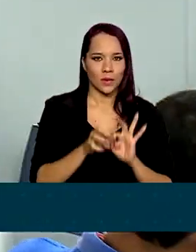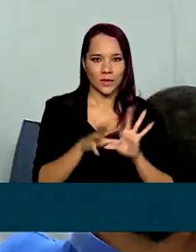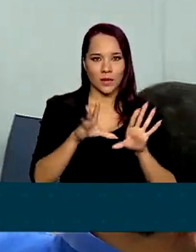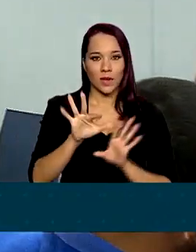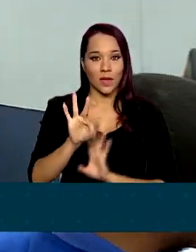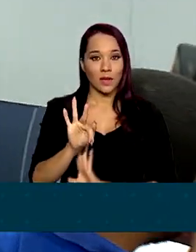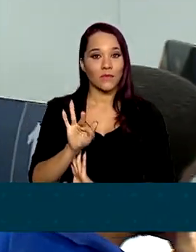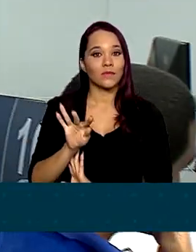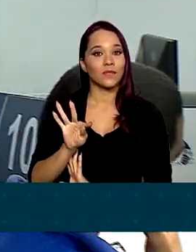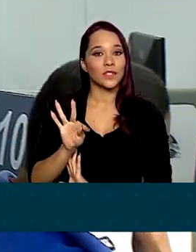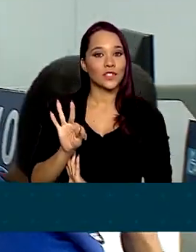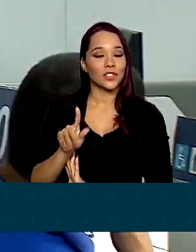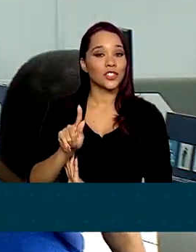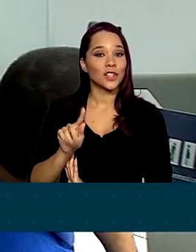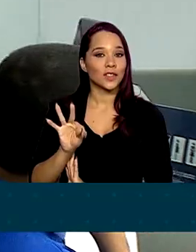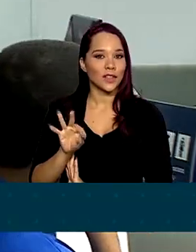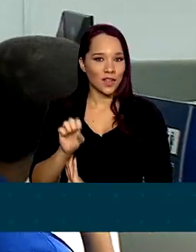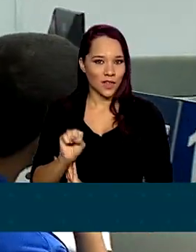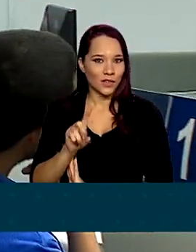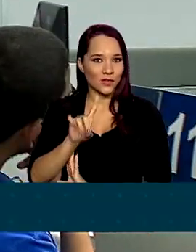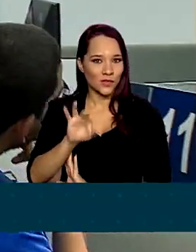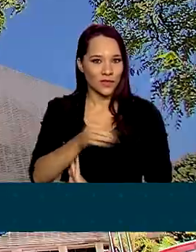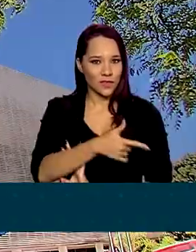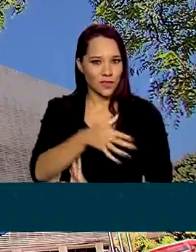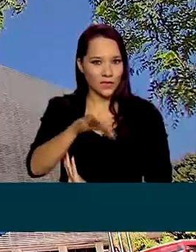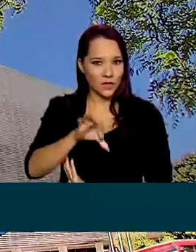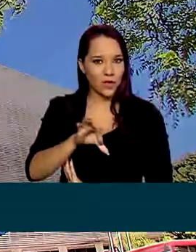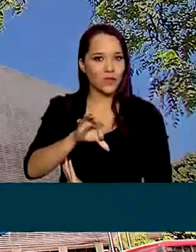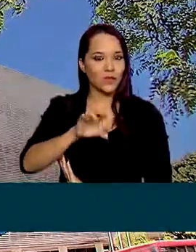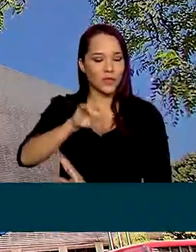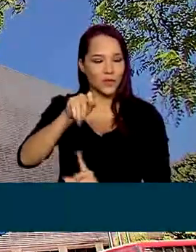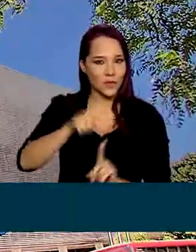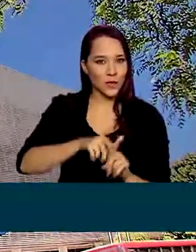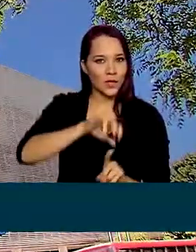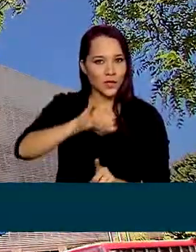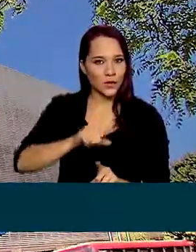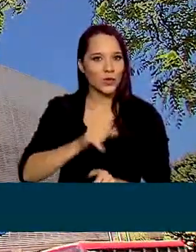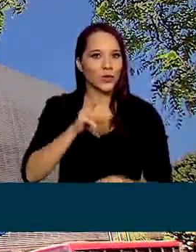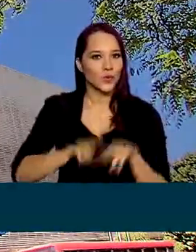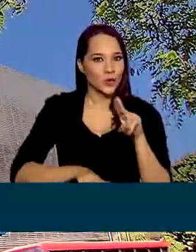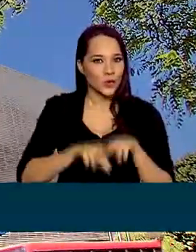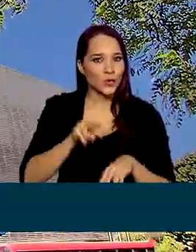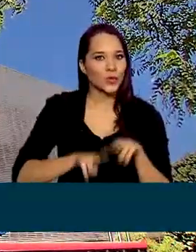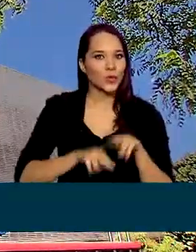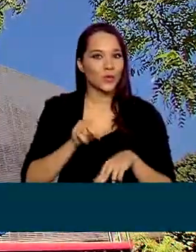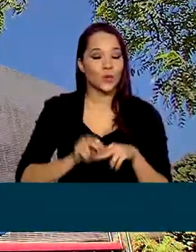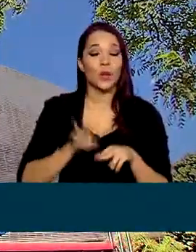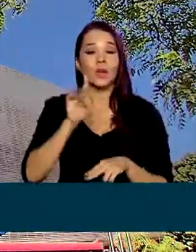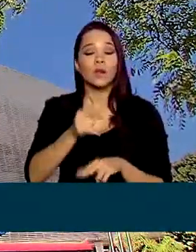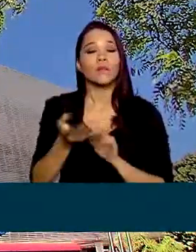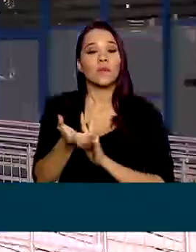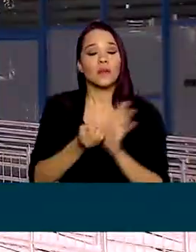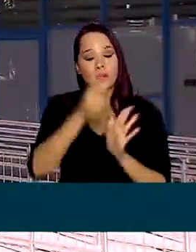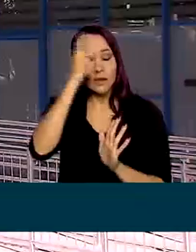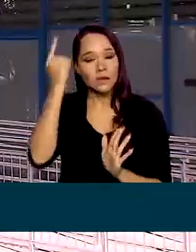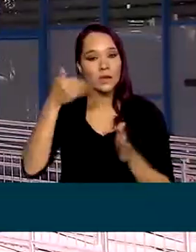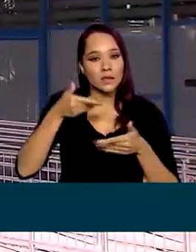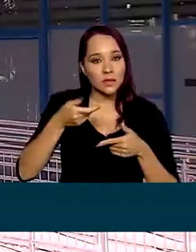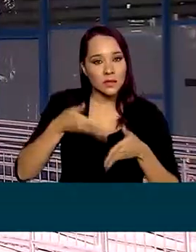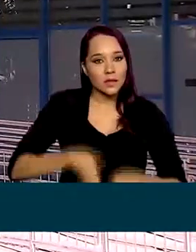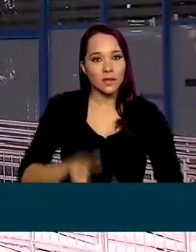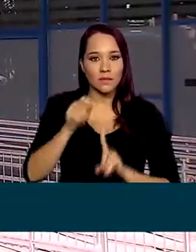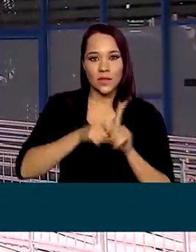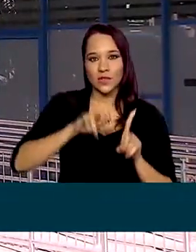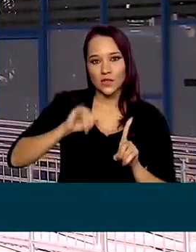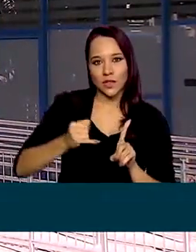FGTS a partir do dia 29 de junho. Os primeiros a receber serão as pessoas nascidas em janeiro e na semana